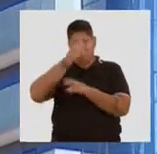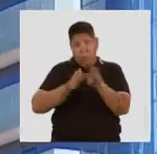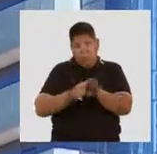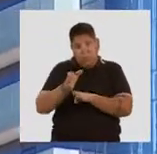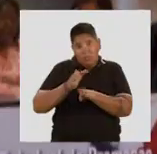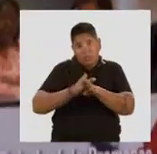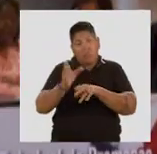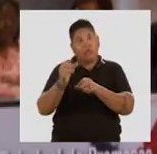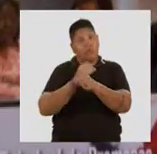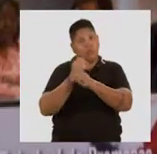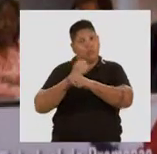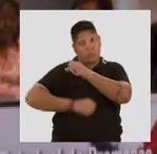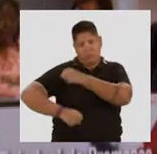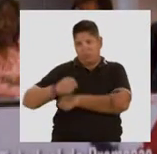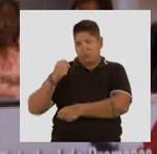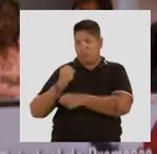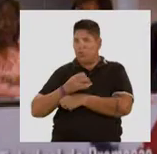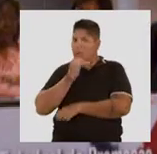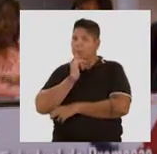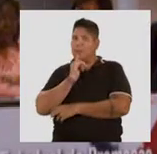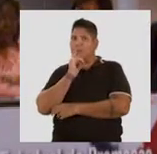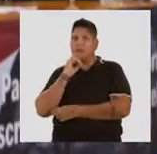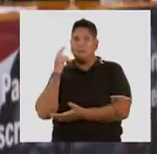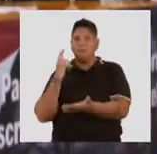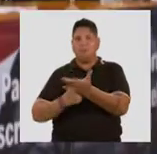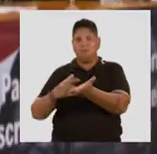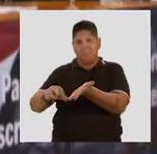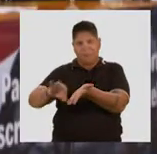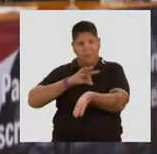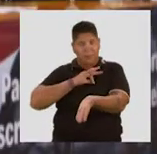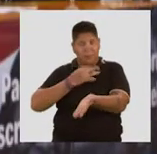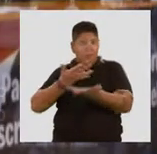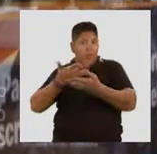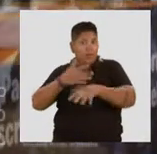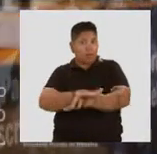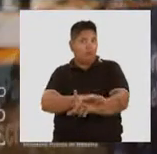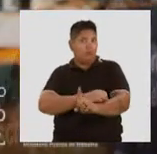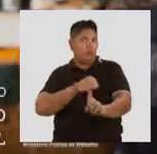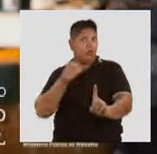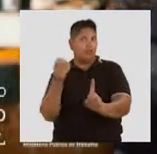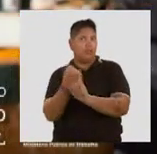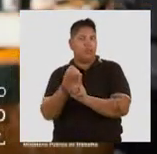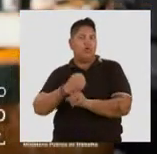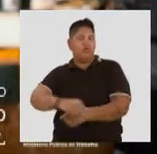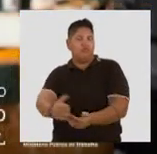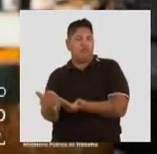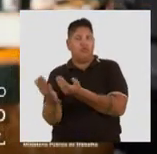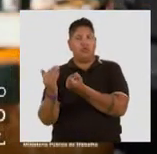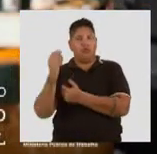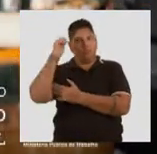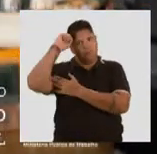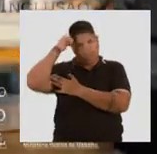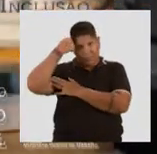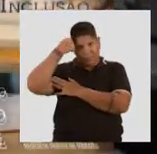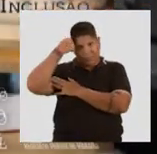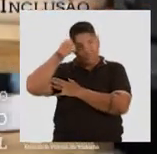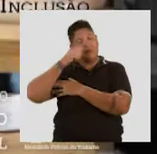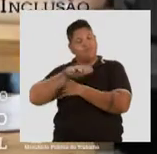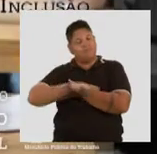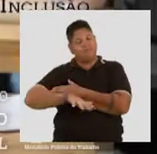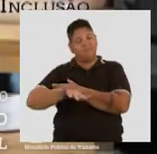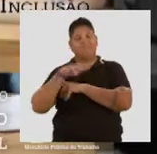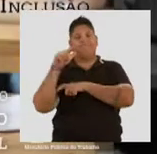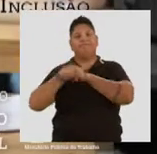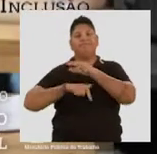no trabalho. Em 2018, por exemplo, foi assinado o Pacto pela Inclusão Social de Jovens Negras e Negros no